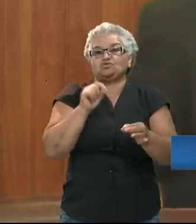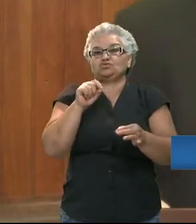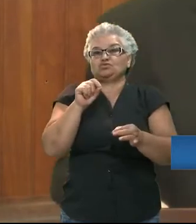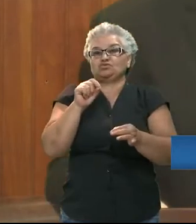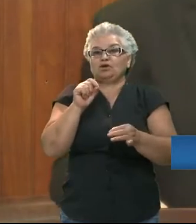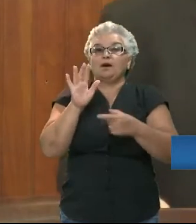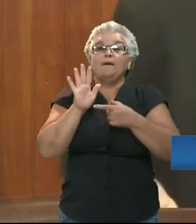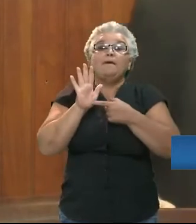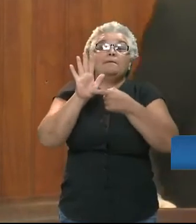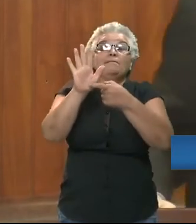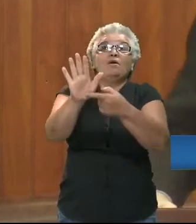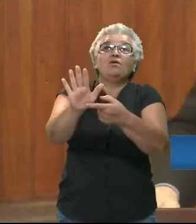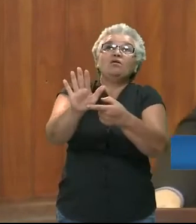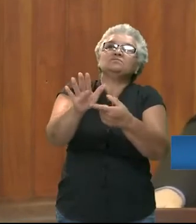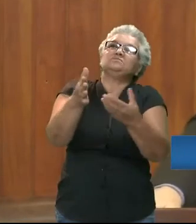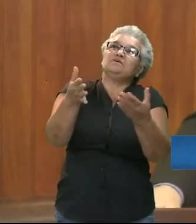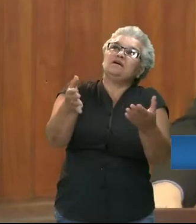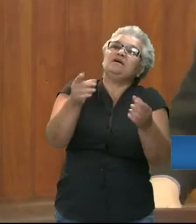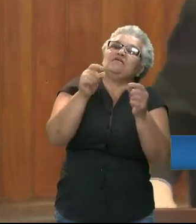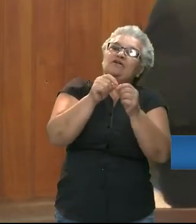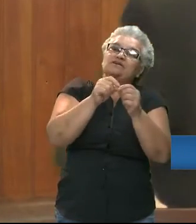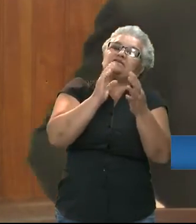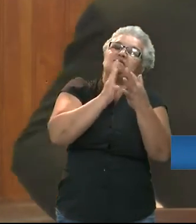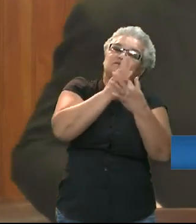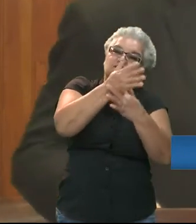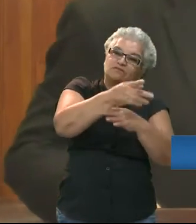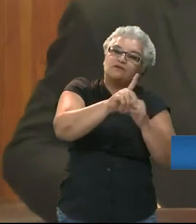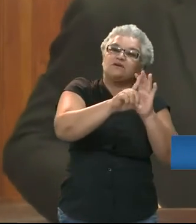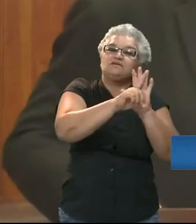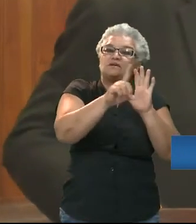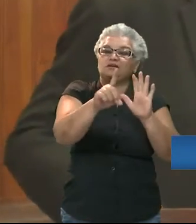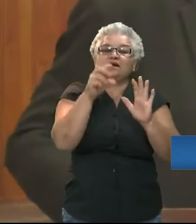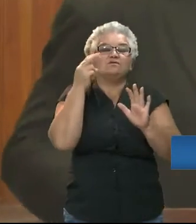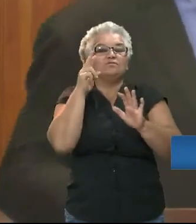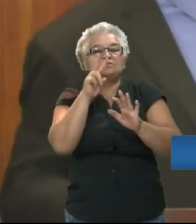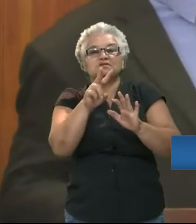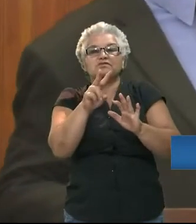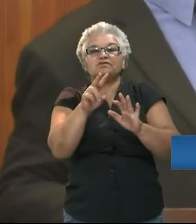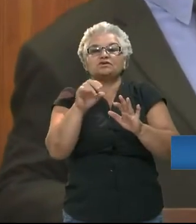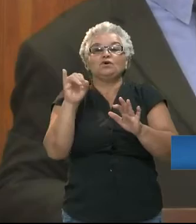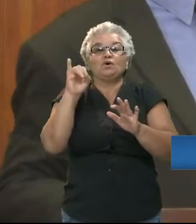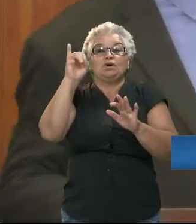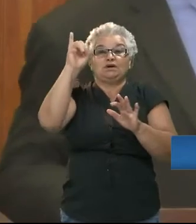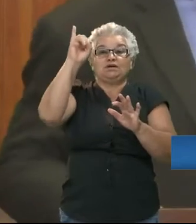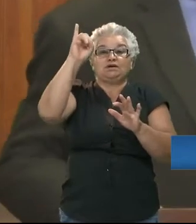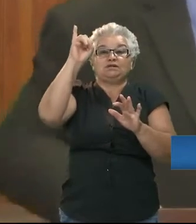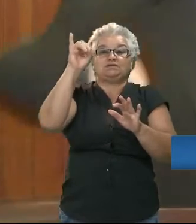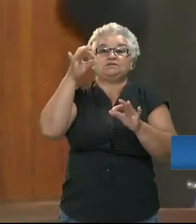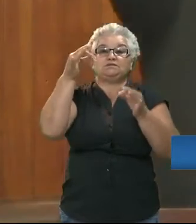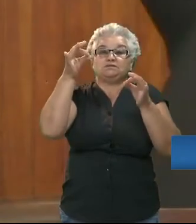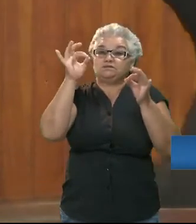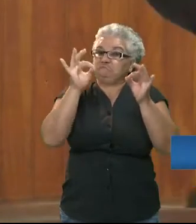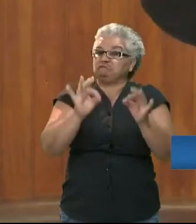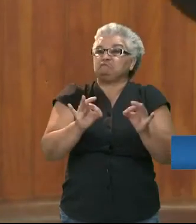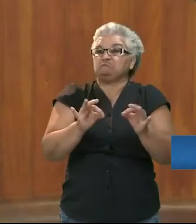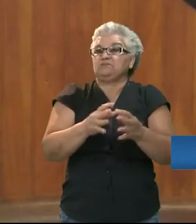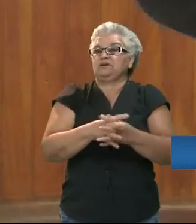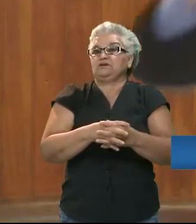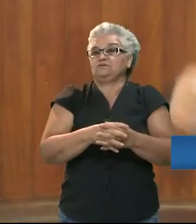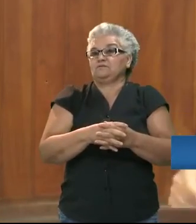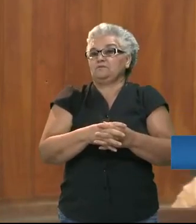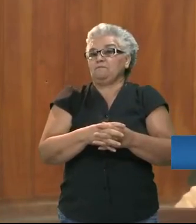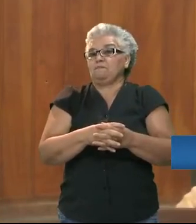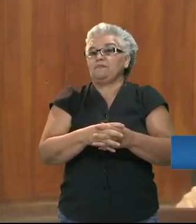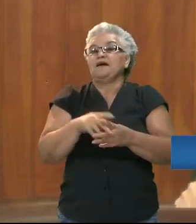sentido abstrato, será feito por decreto observando os índices oficiais. Nenhum magistrado definiu qual seria lá, sempre